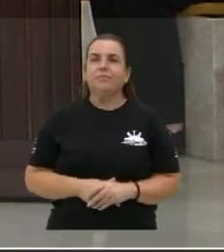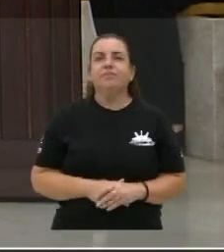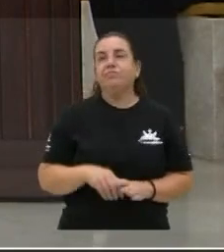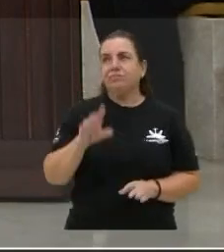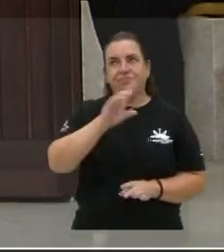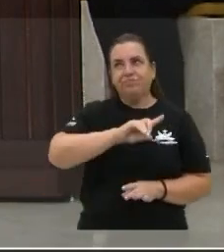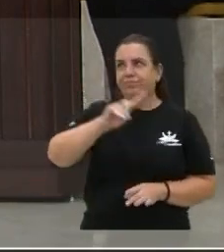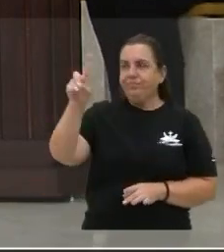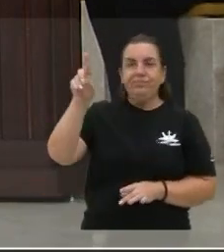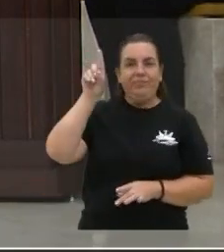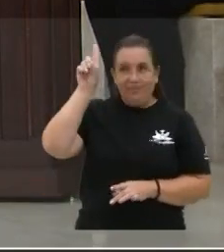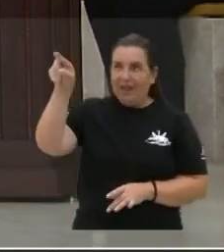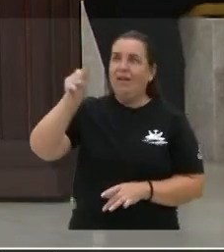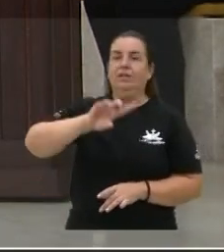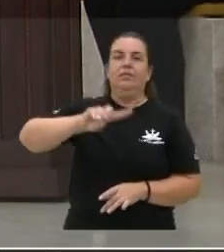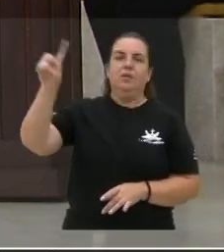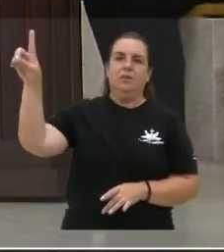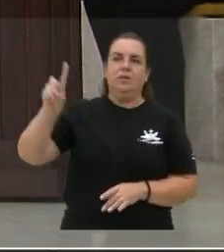Deus.